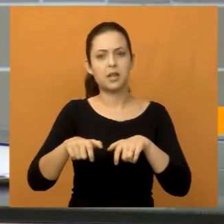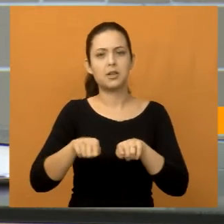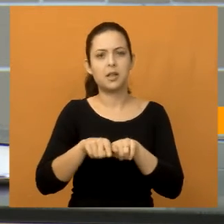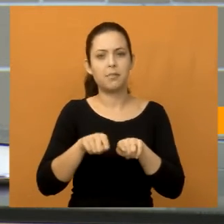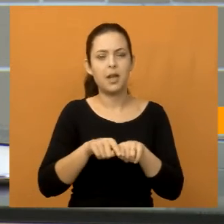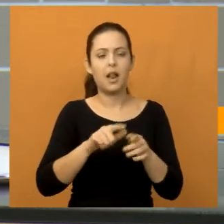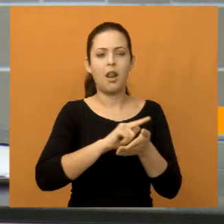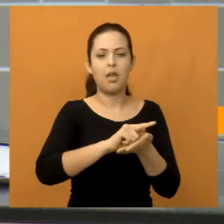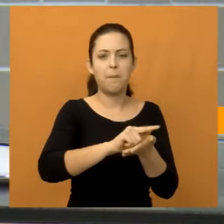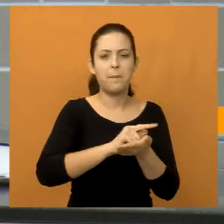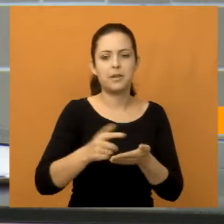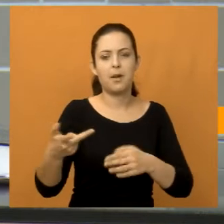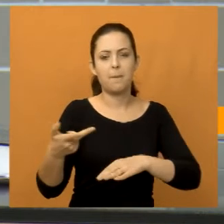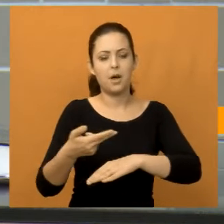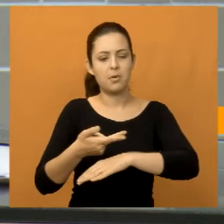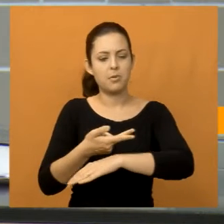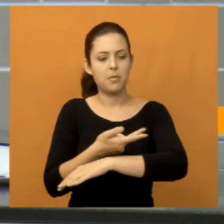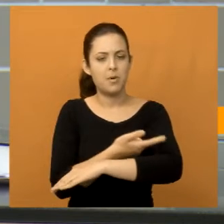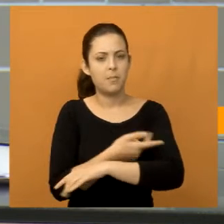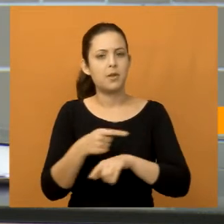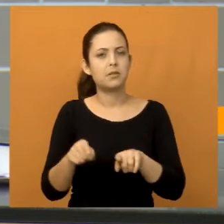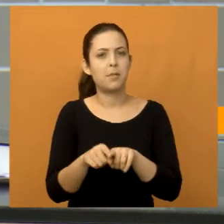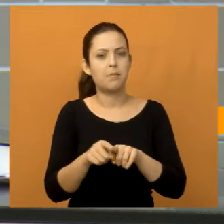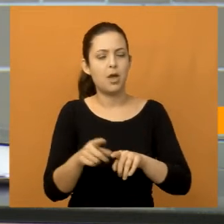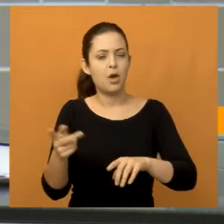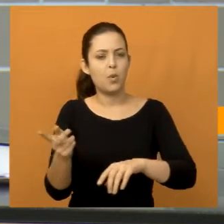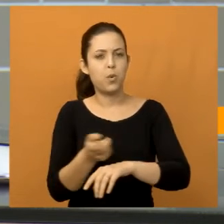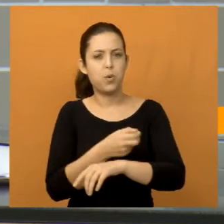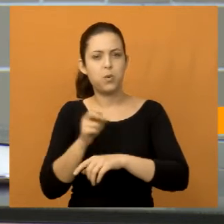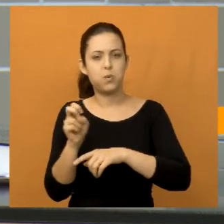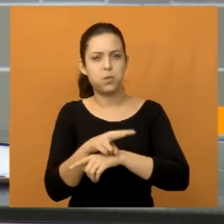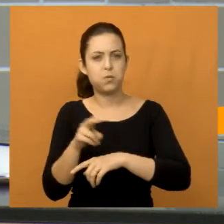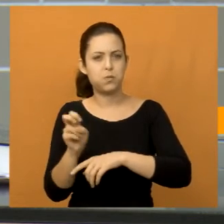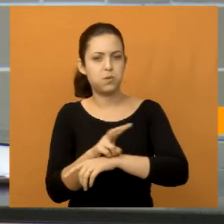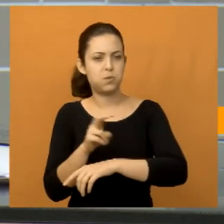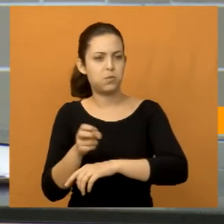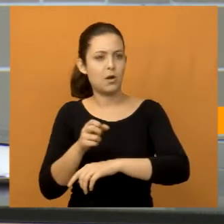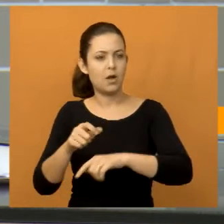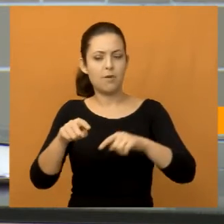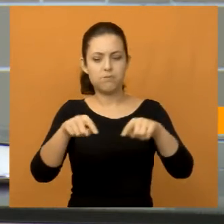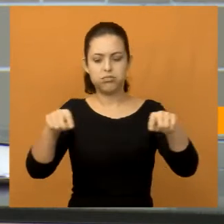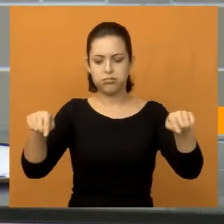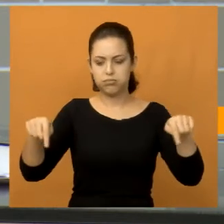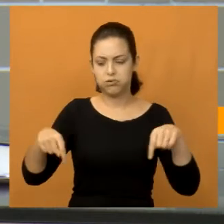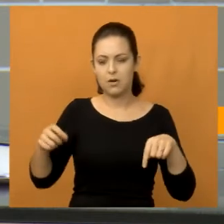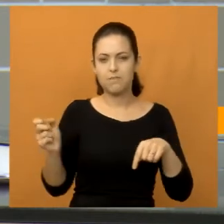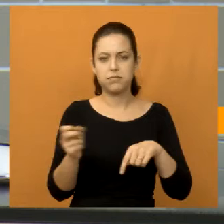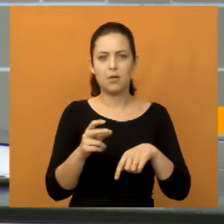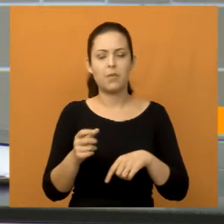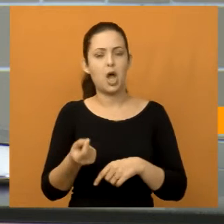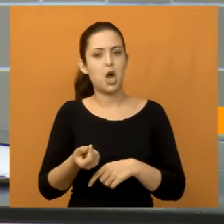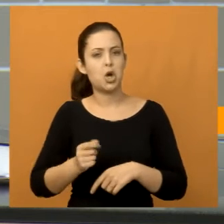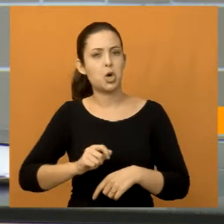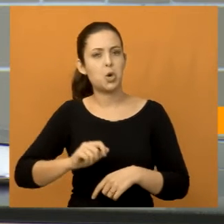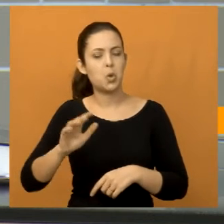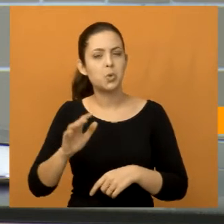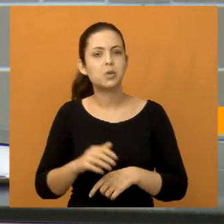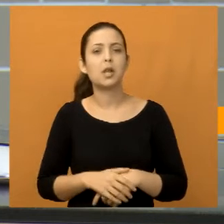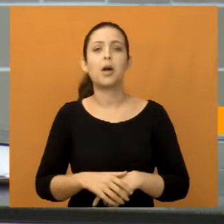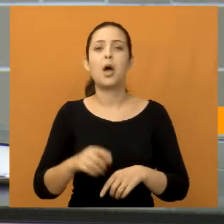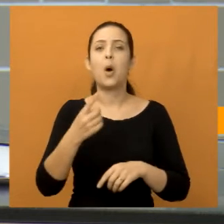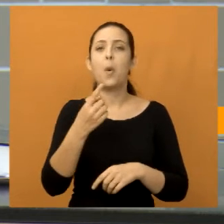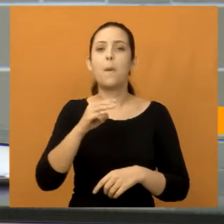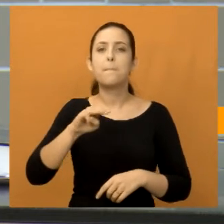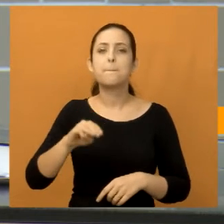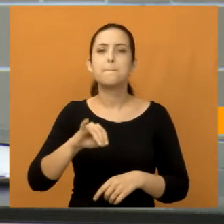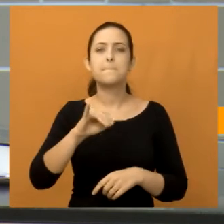roçada, limpeza e aplicação de veneno em terrenos da Fundação, gerando custos da ordem de R$